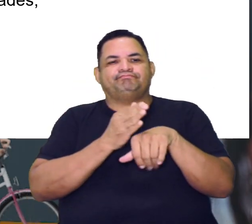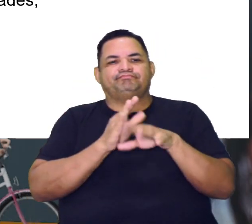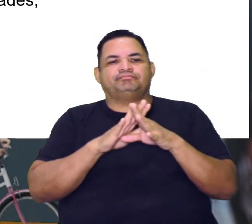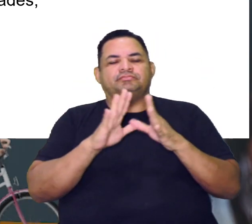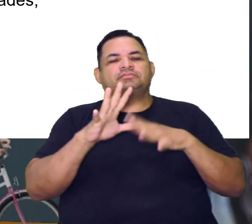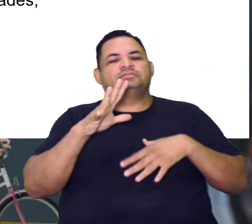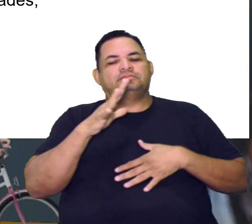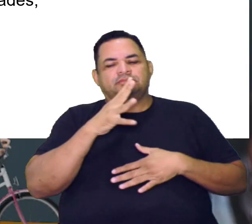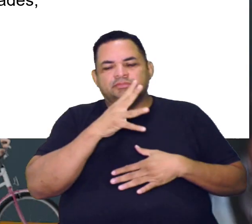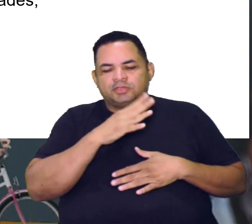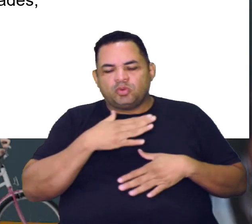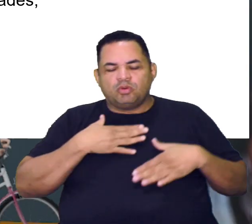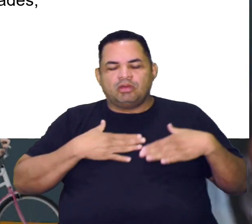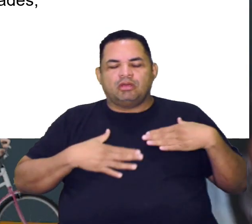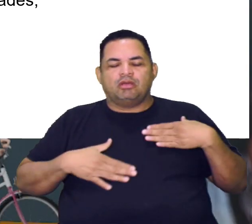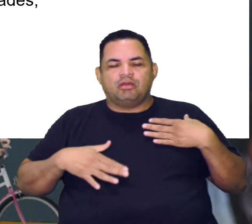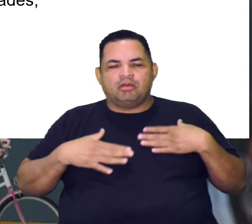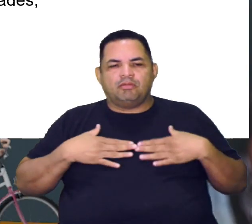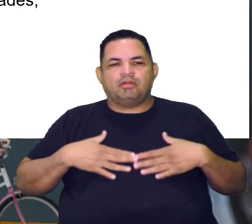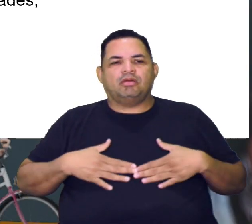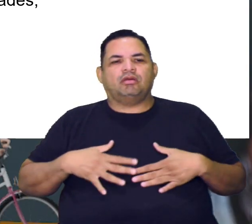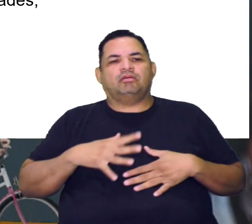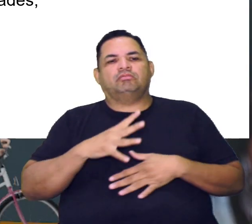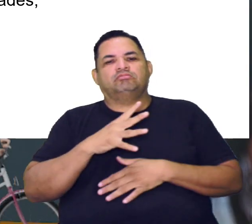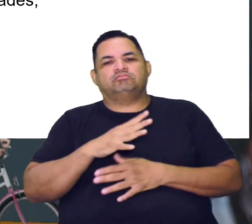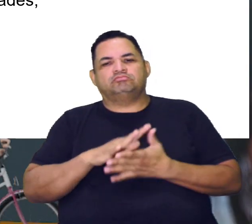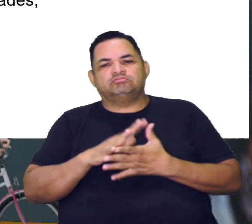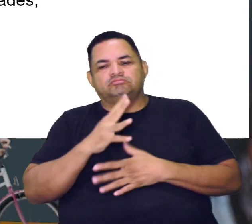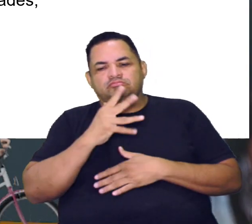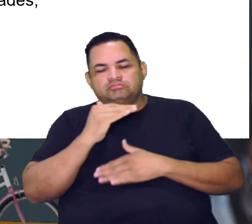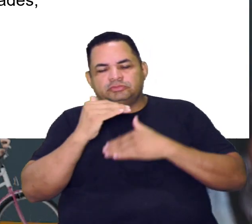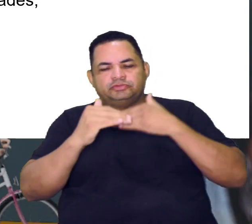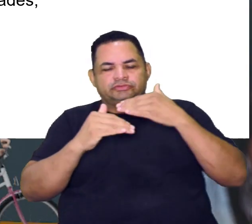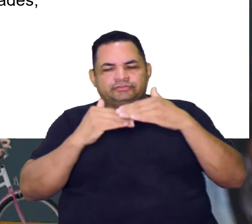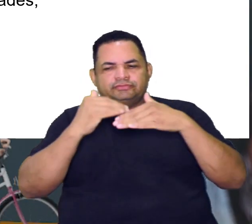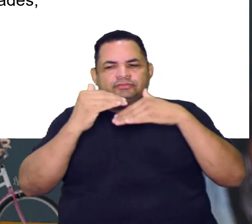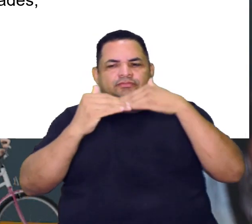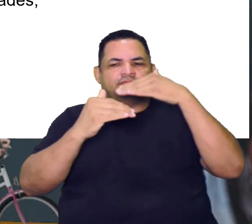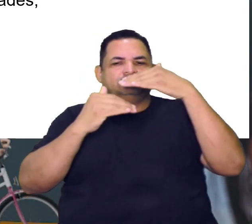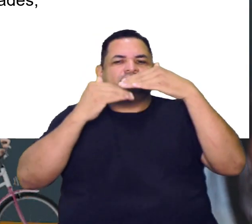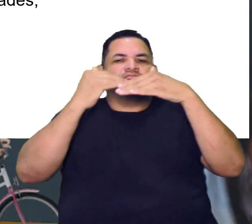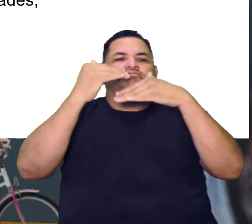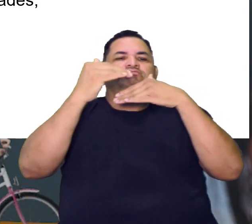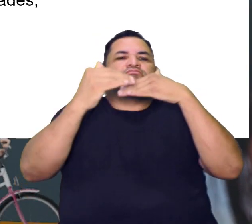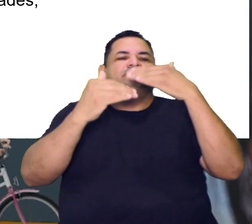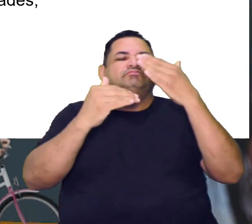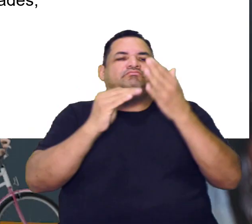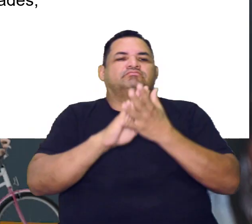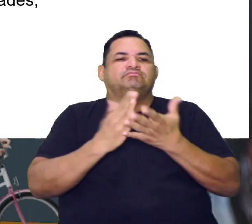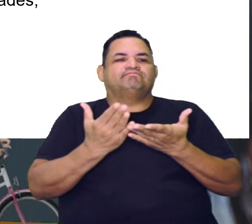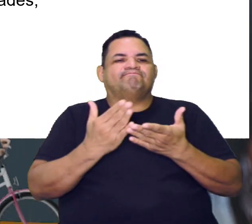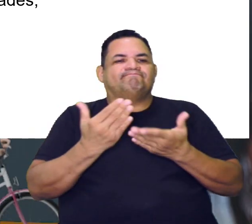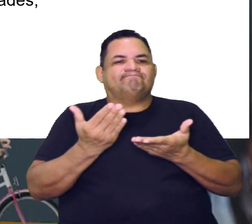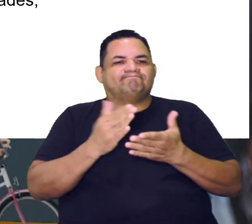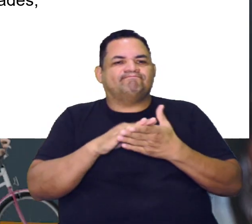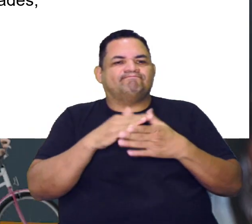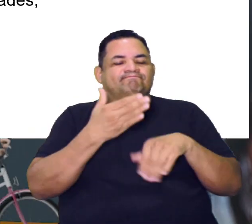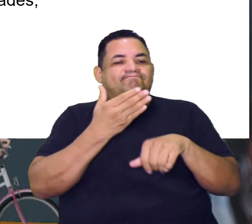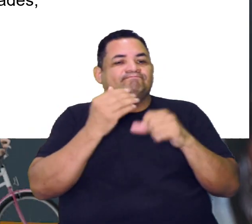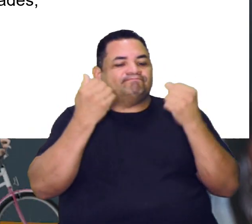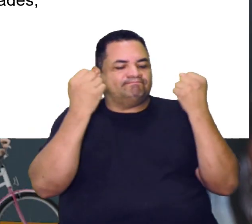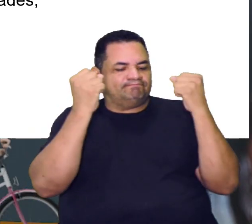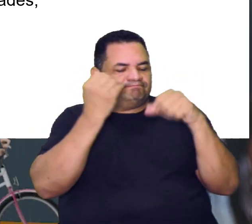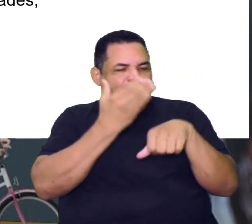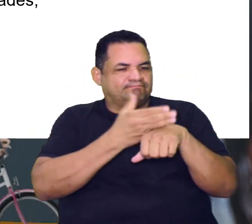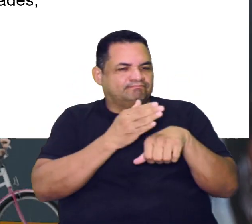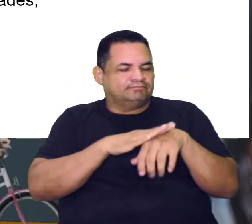forma devagar, né? E aí depois eu vou avançando, vou evoluindo aí nos meus exercícios e vou sentindo